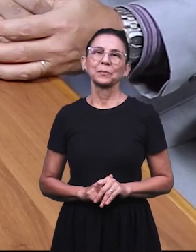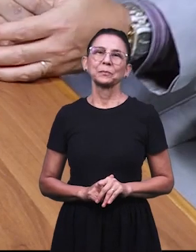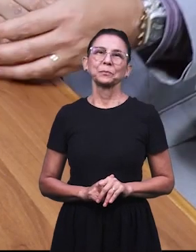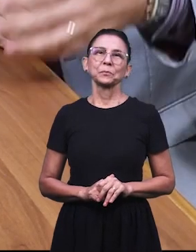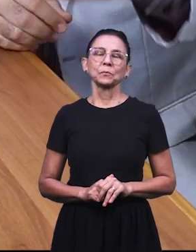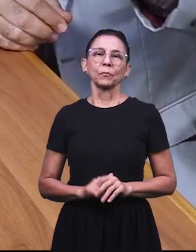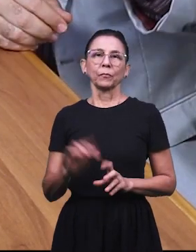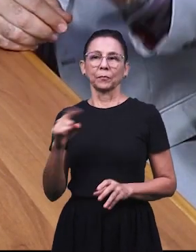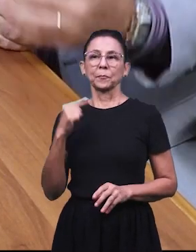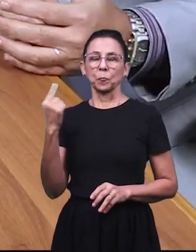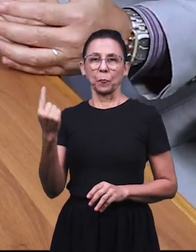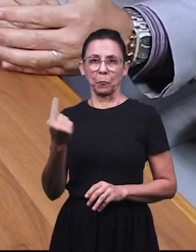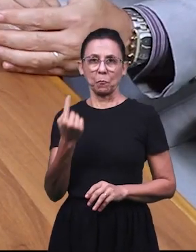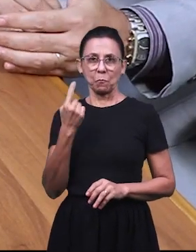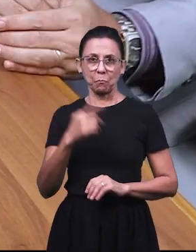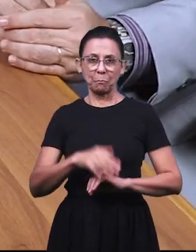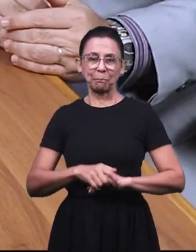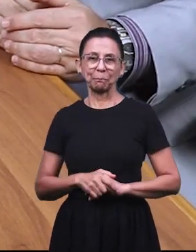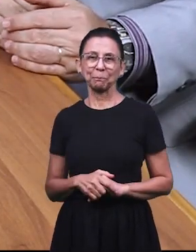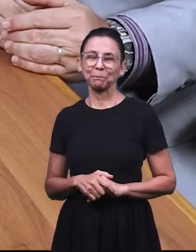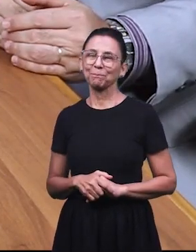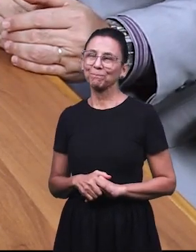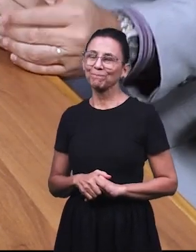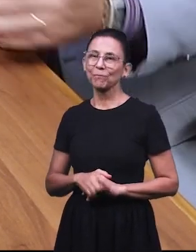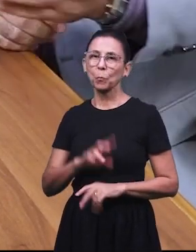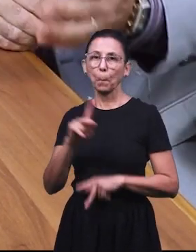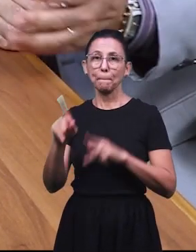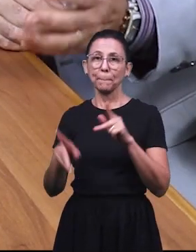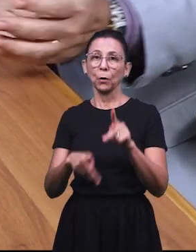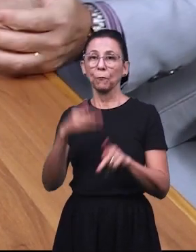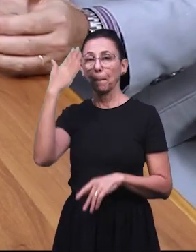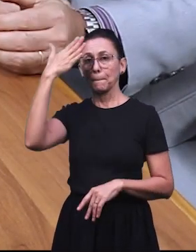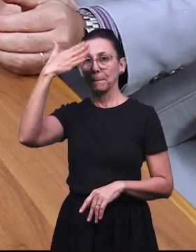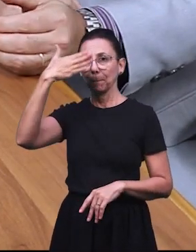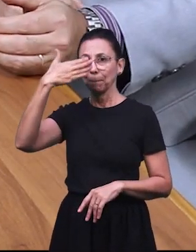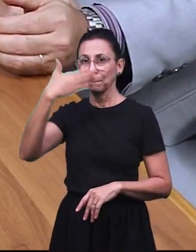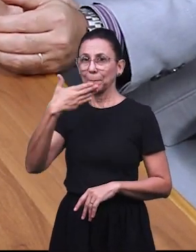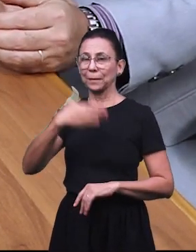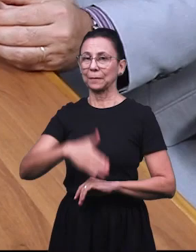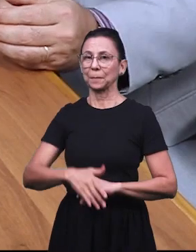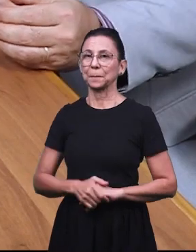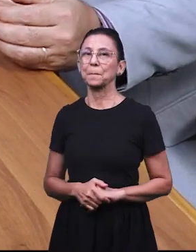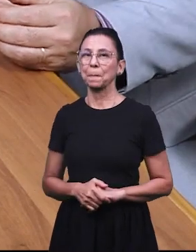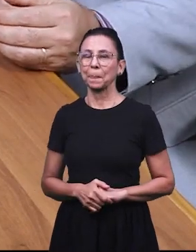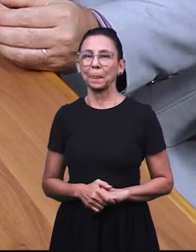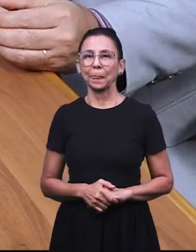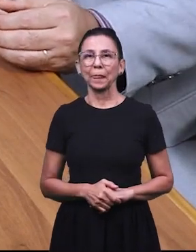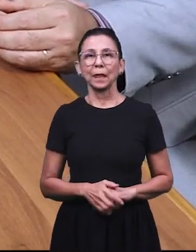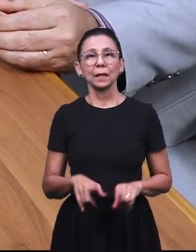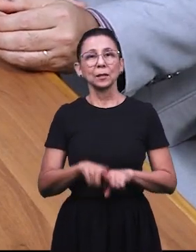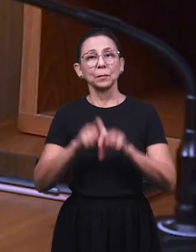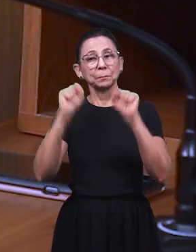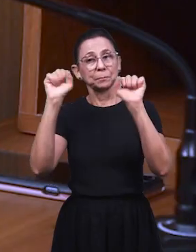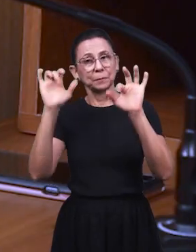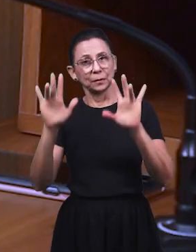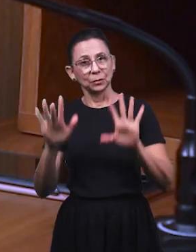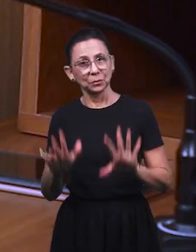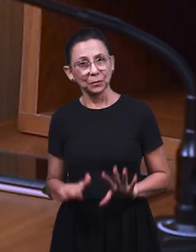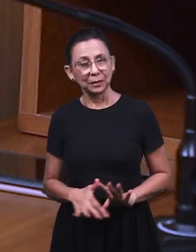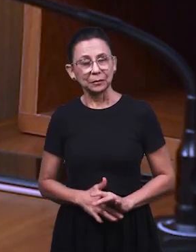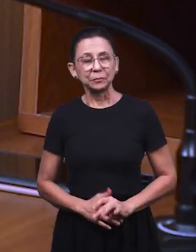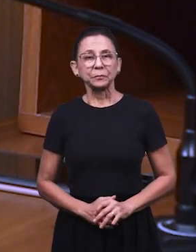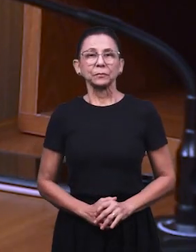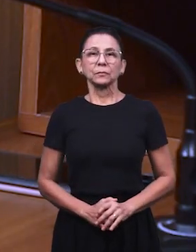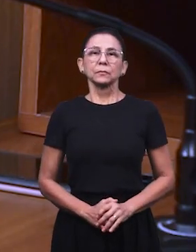dá livramentos, que opera em nosso favor. Nós, o compartilhamento disso. Nós somos tão abençoados porque nós somos um povo